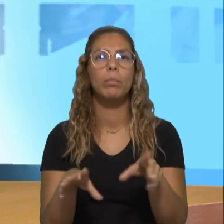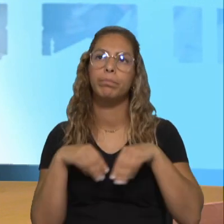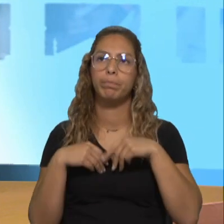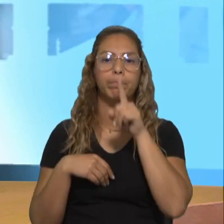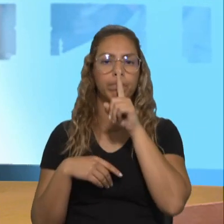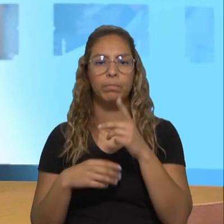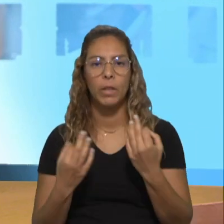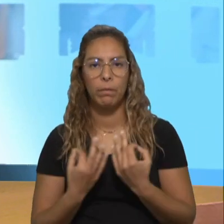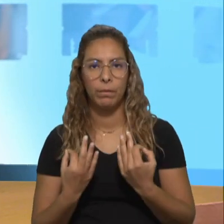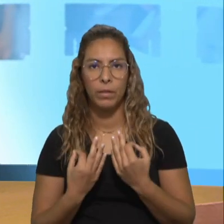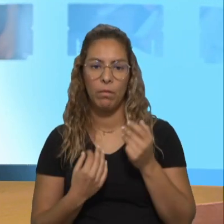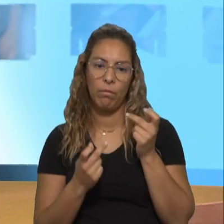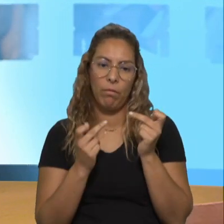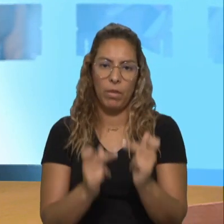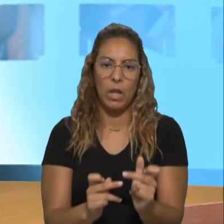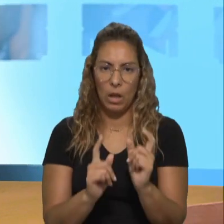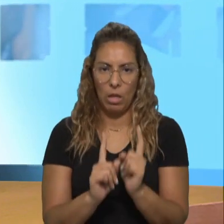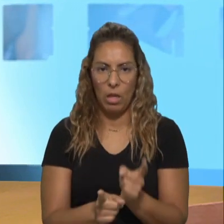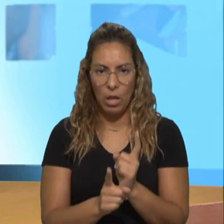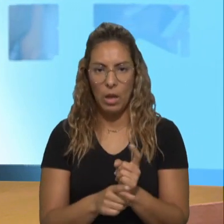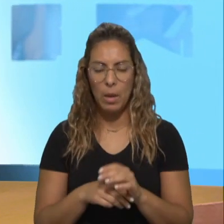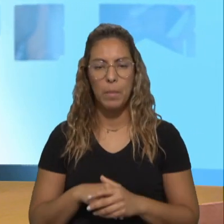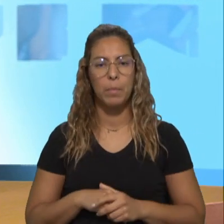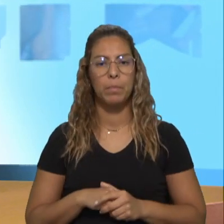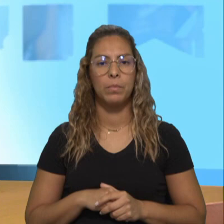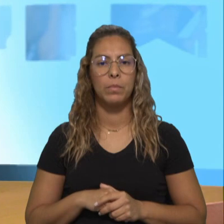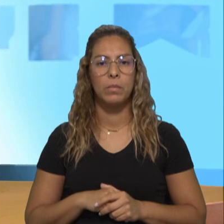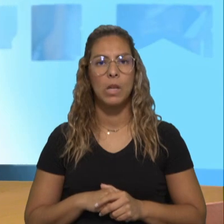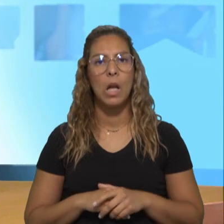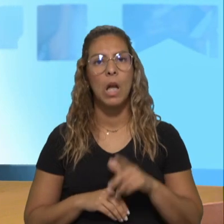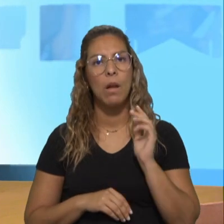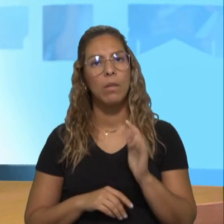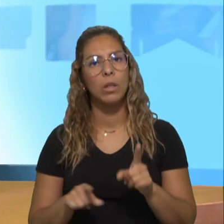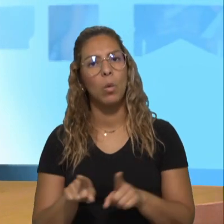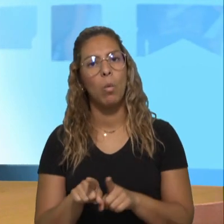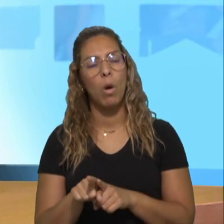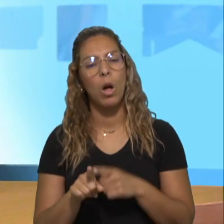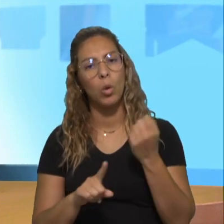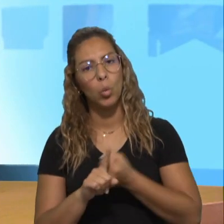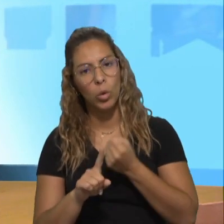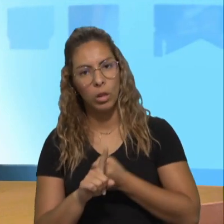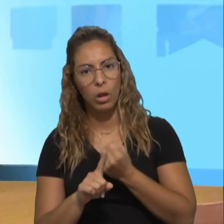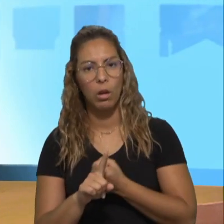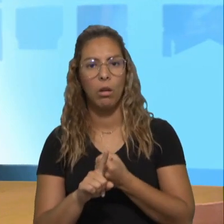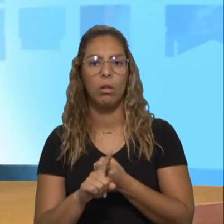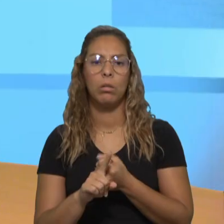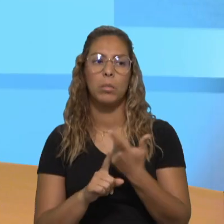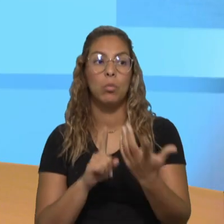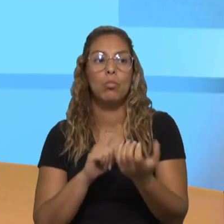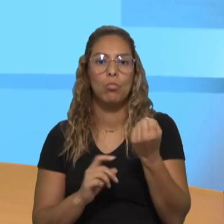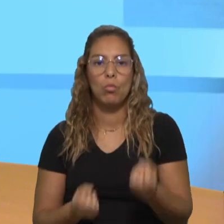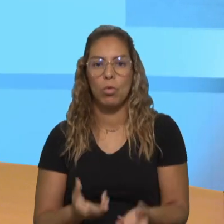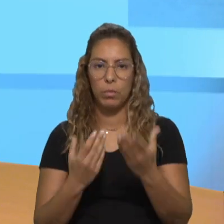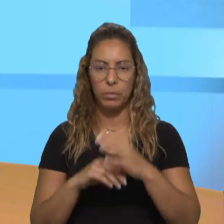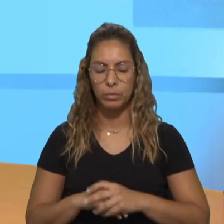vai sempre haver estes valores sem este envolvimento e lutar para que de facto eles existam. Pergunto-te